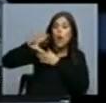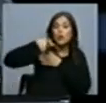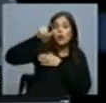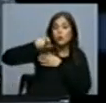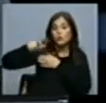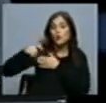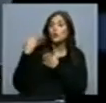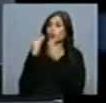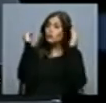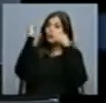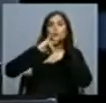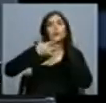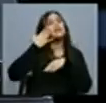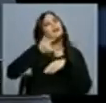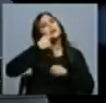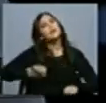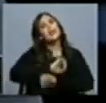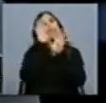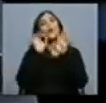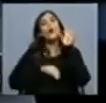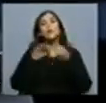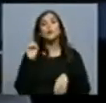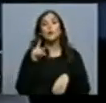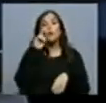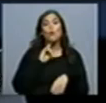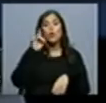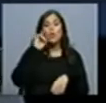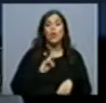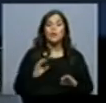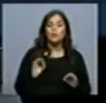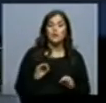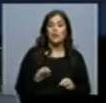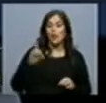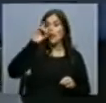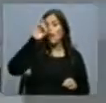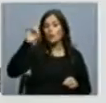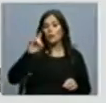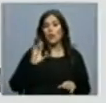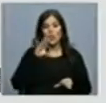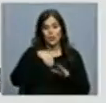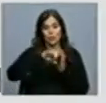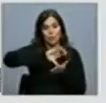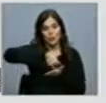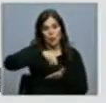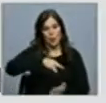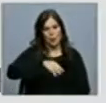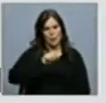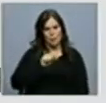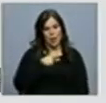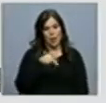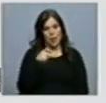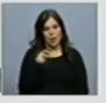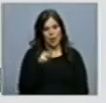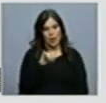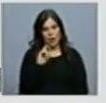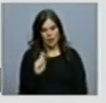tentar perceber o que é aquilo. E foi o que fez uma cidadã alemã que está neste projeto, Melanie